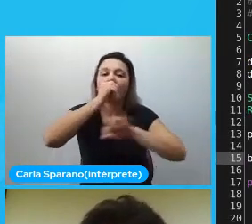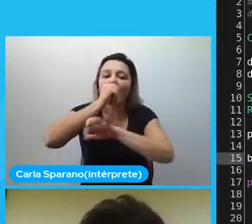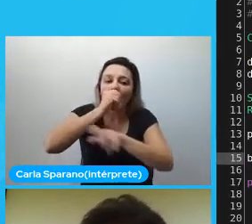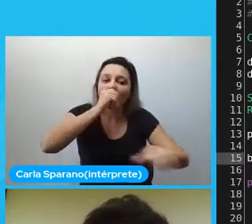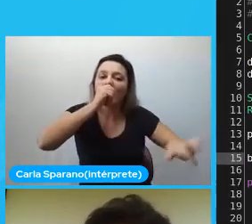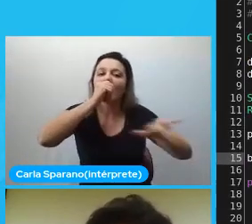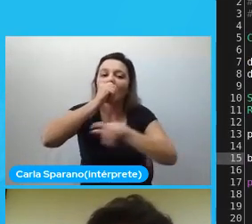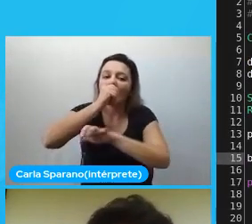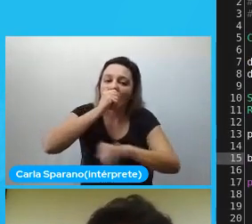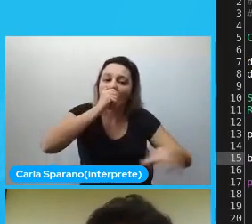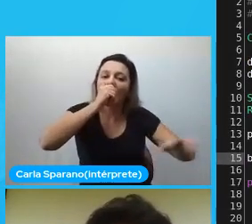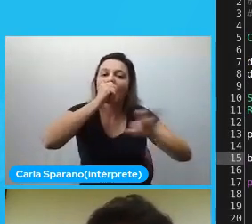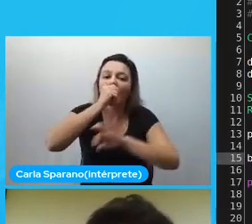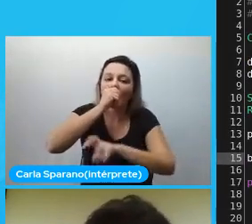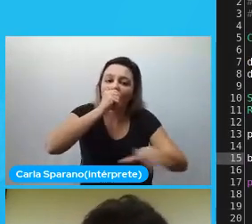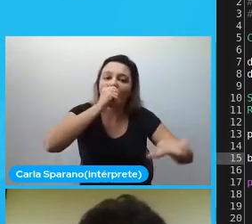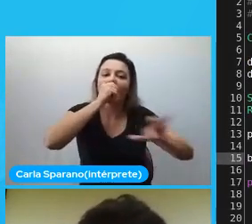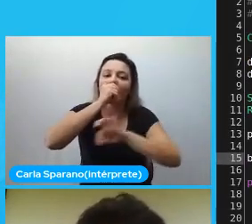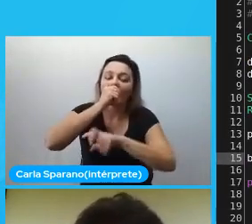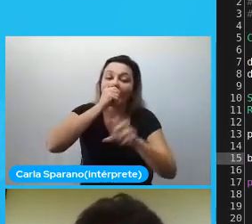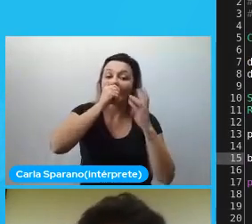Vou botar um baixo aqui.